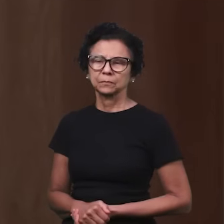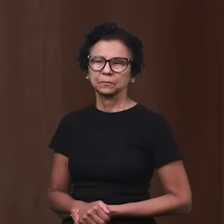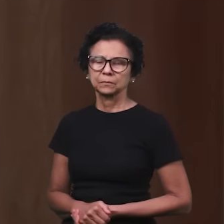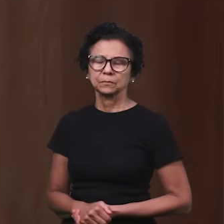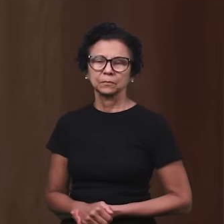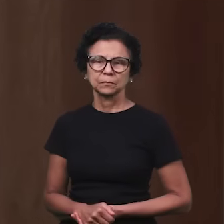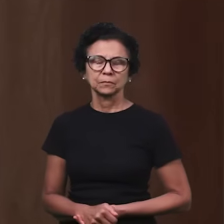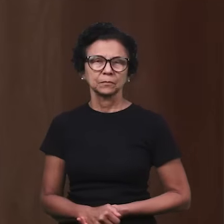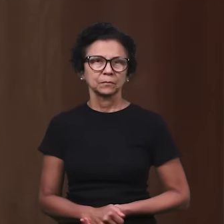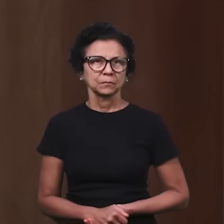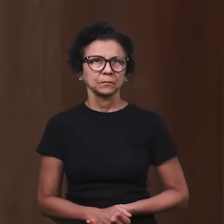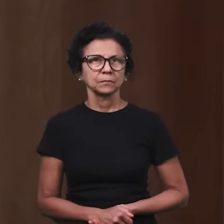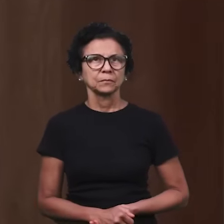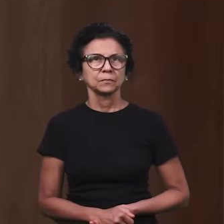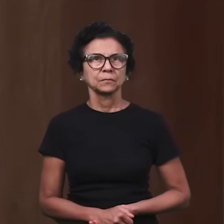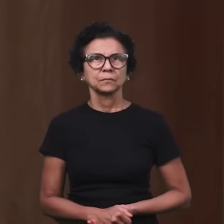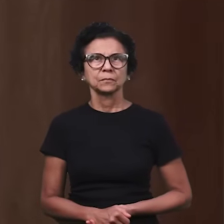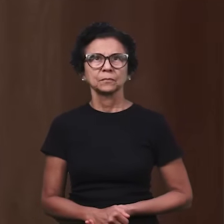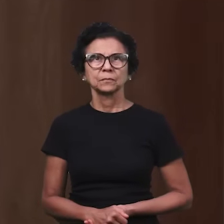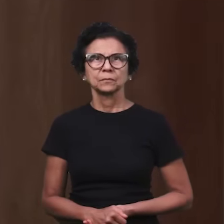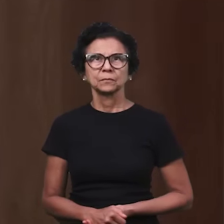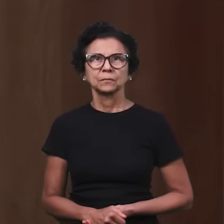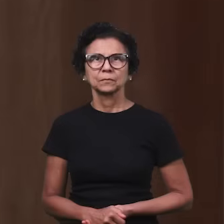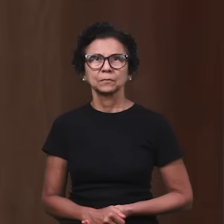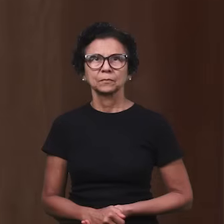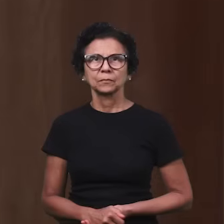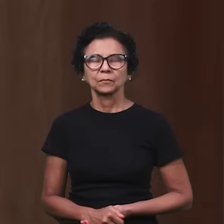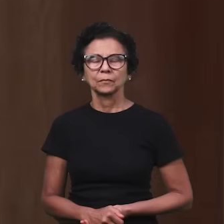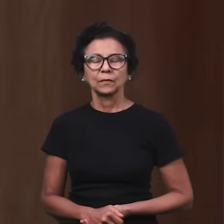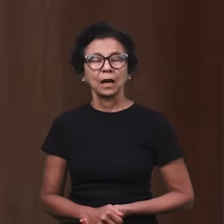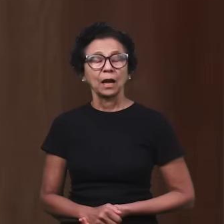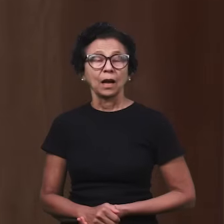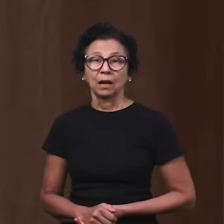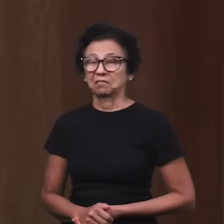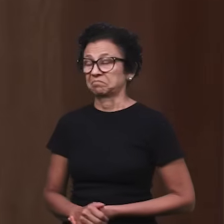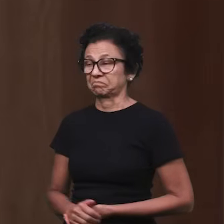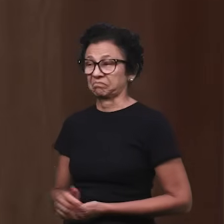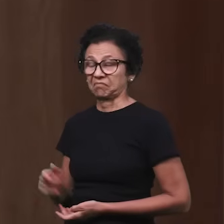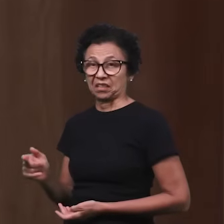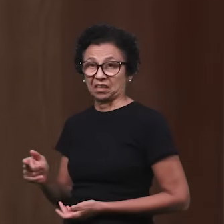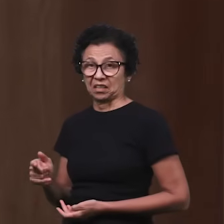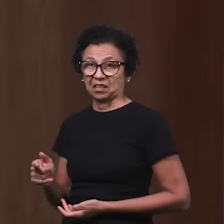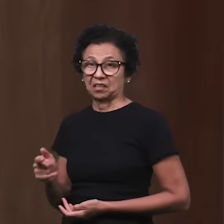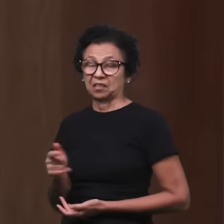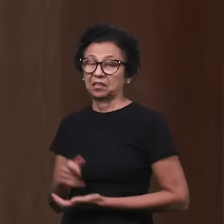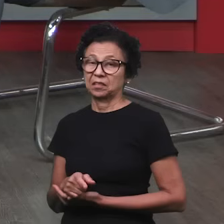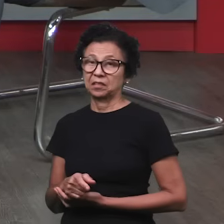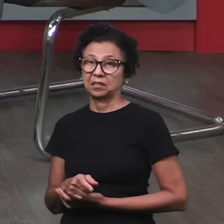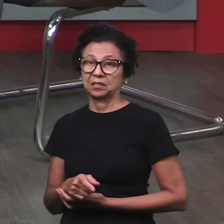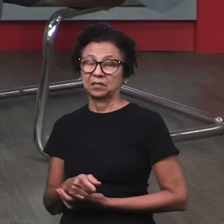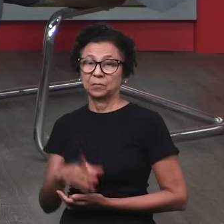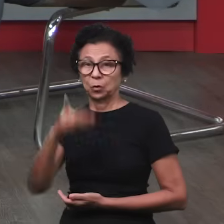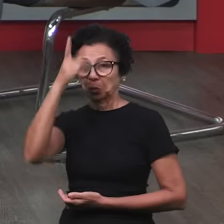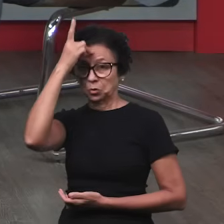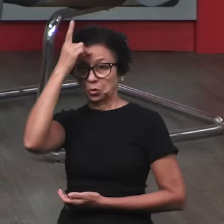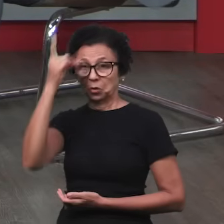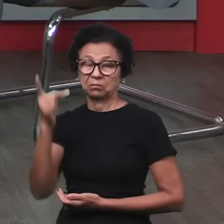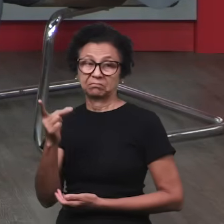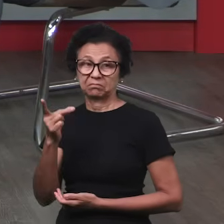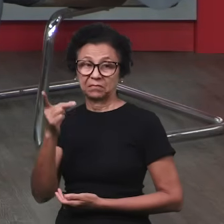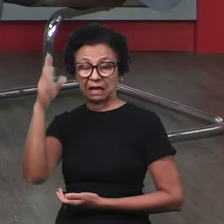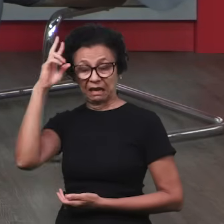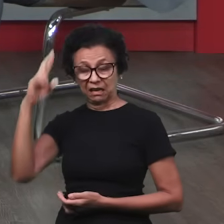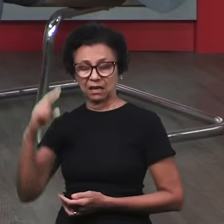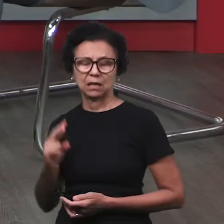não houve uma operação do Espírito Santo naquele ato seu. Irmão, mas é o homem que está falando. É o homem que está